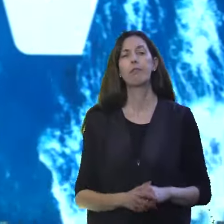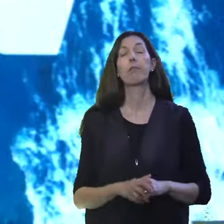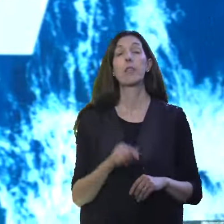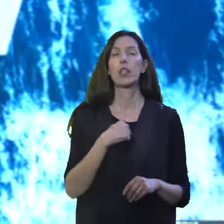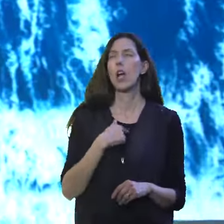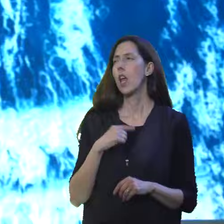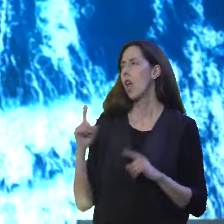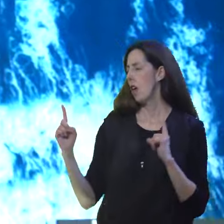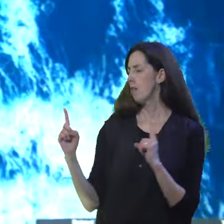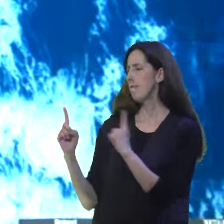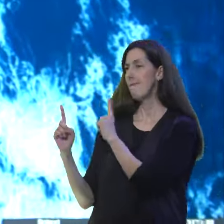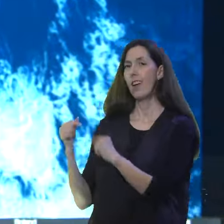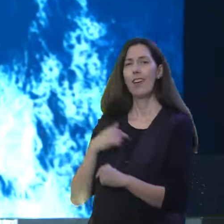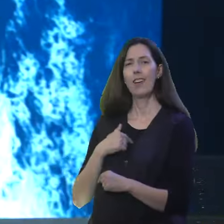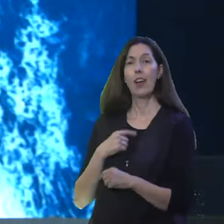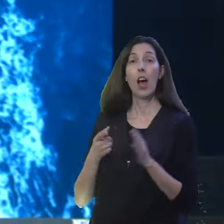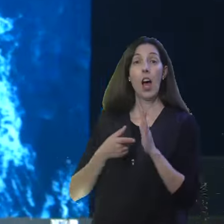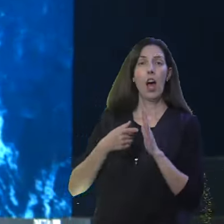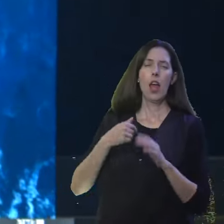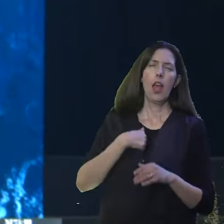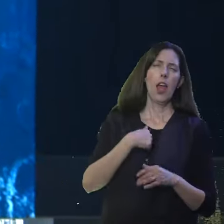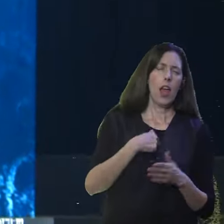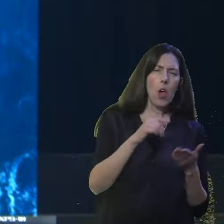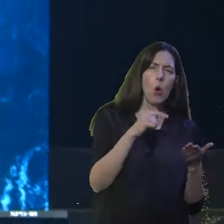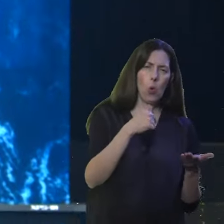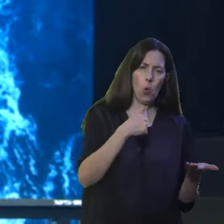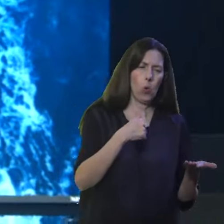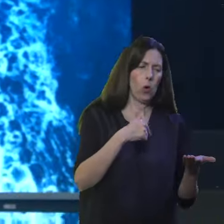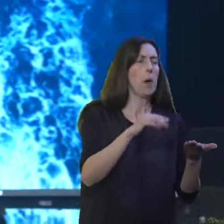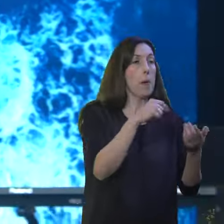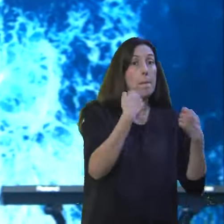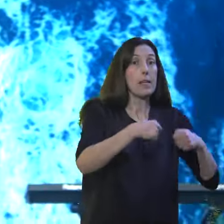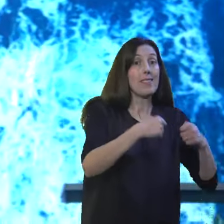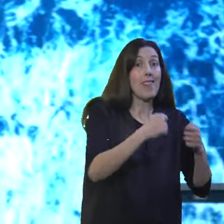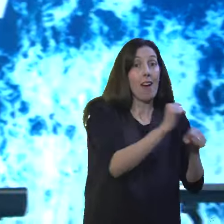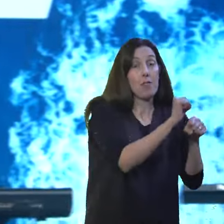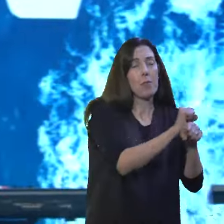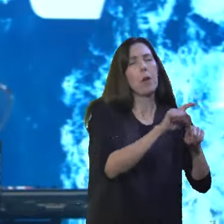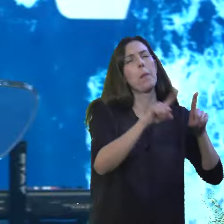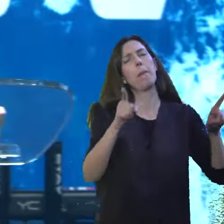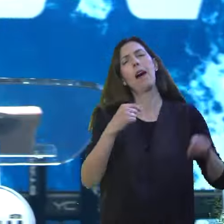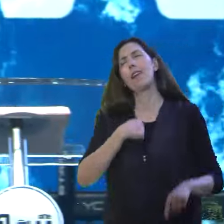dela no shopping. E a gente vai ficar. E naquele dia eu consegui ficar com ela.